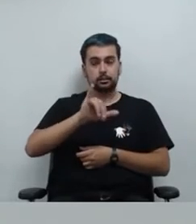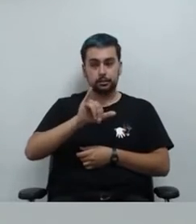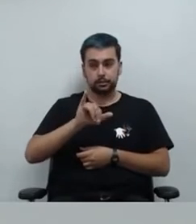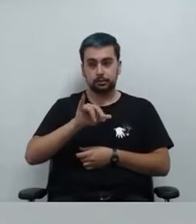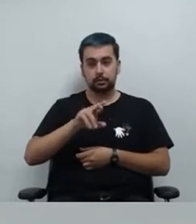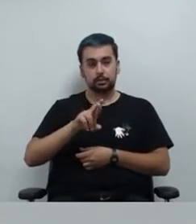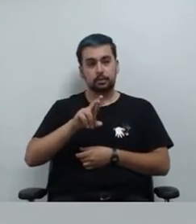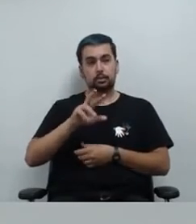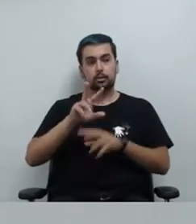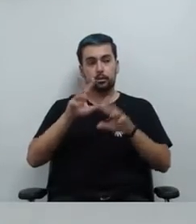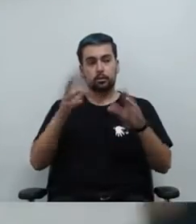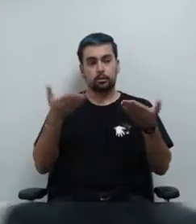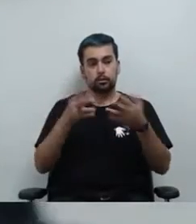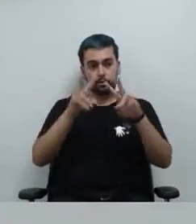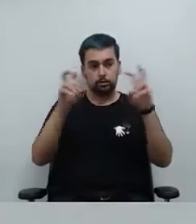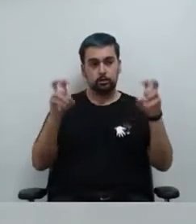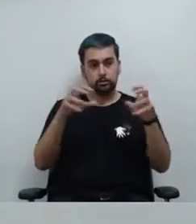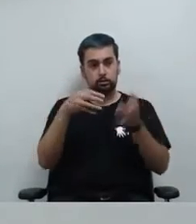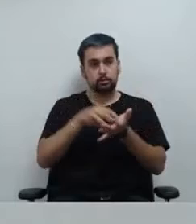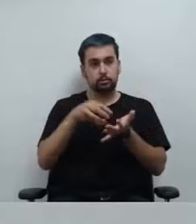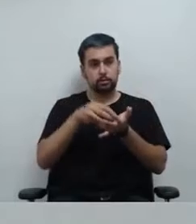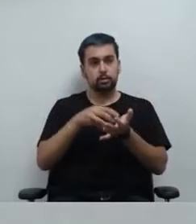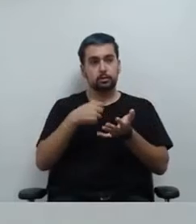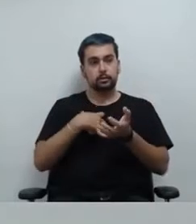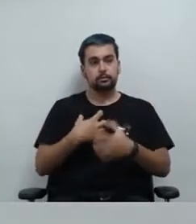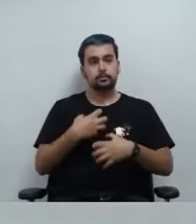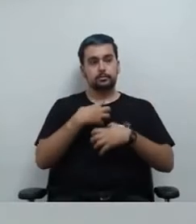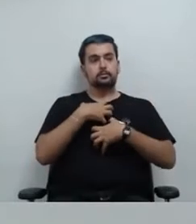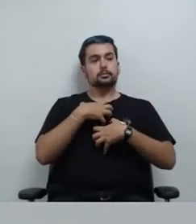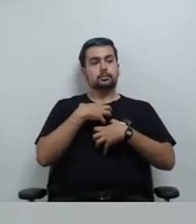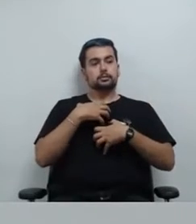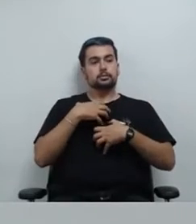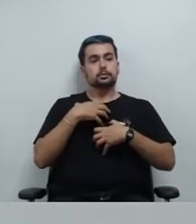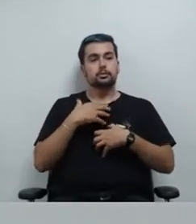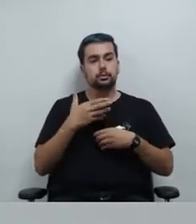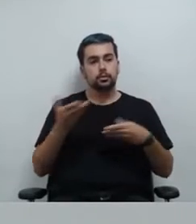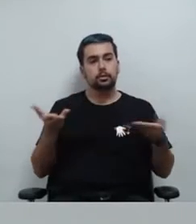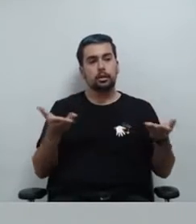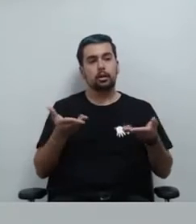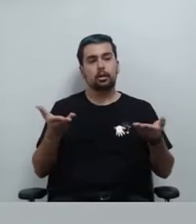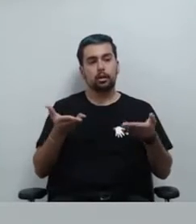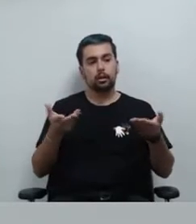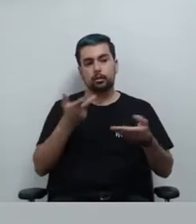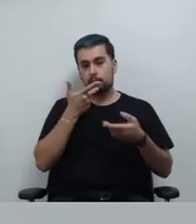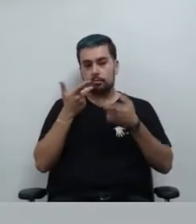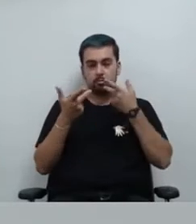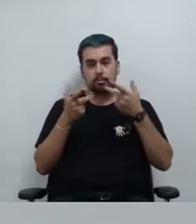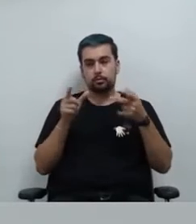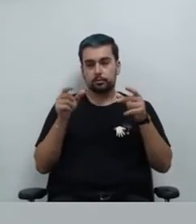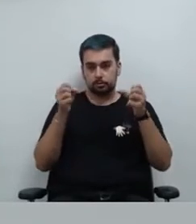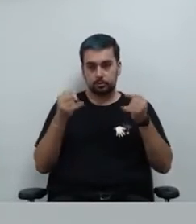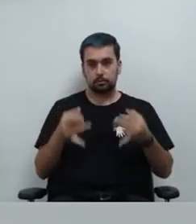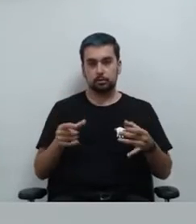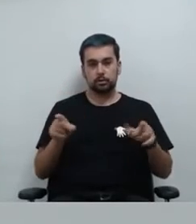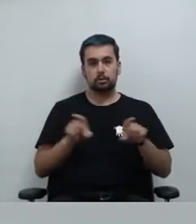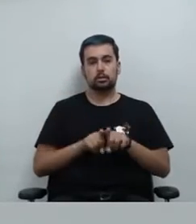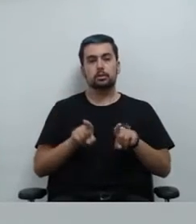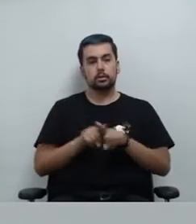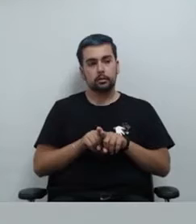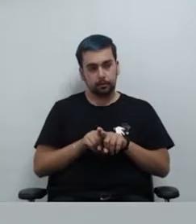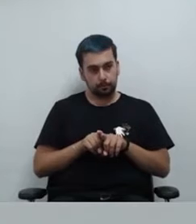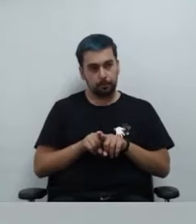dia de dialogar sobre os núcleos, então eu me senti convidada para esse momento, para estar aqui falando um pouquinho.